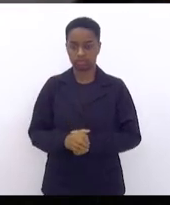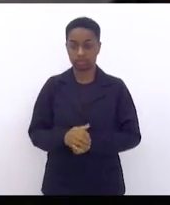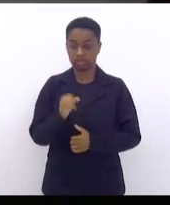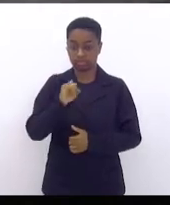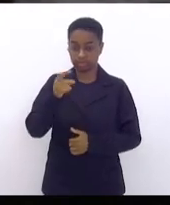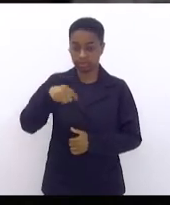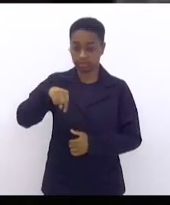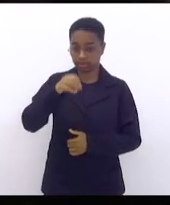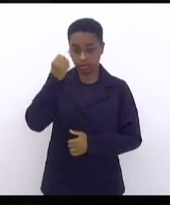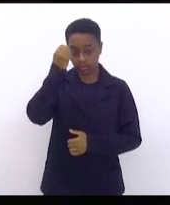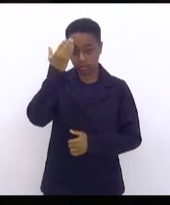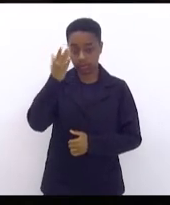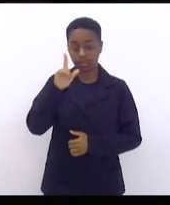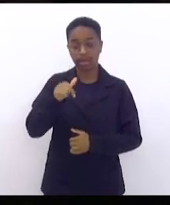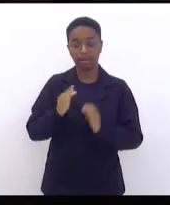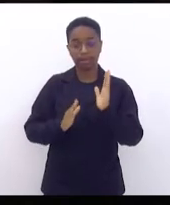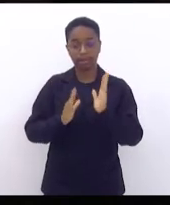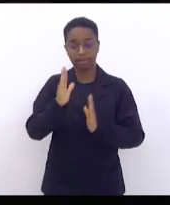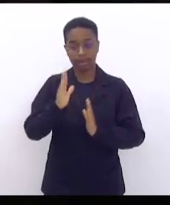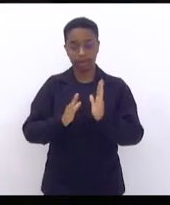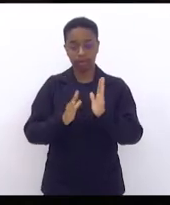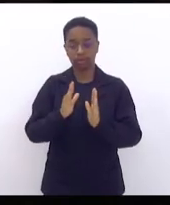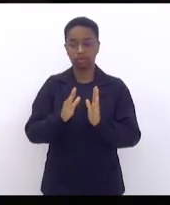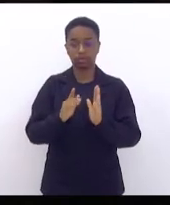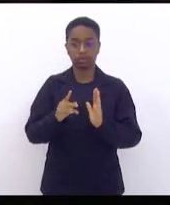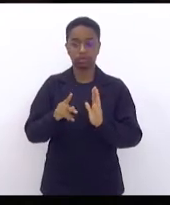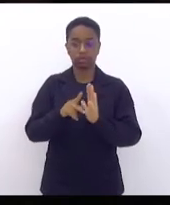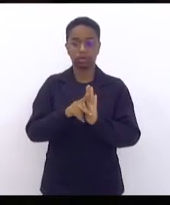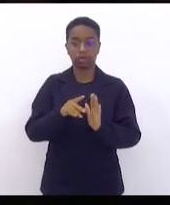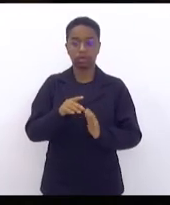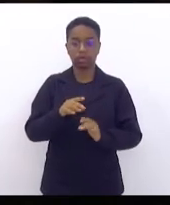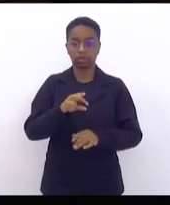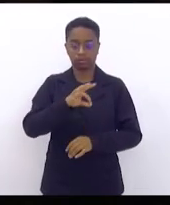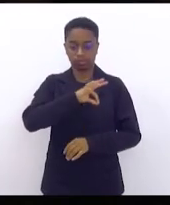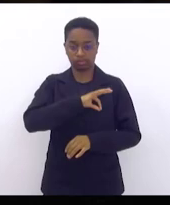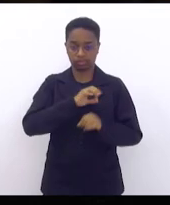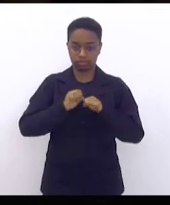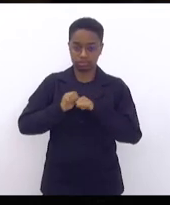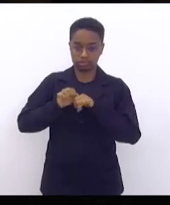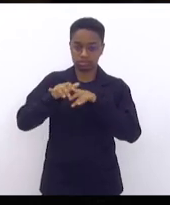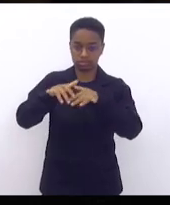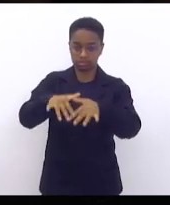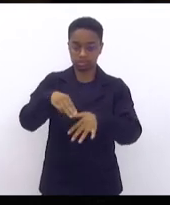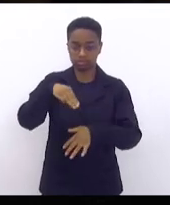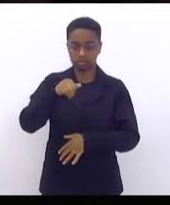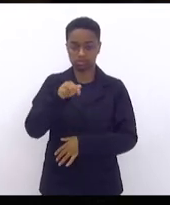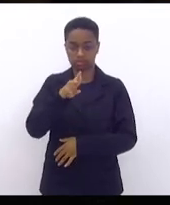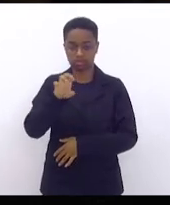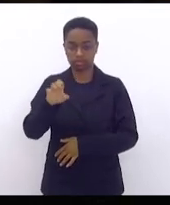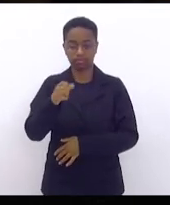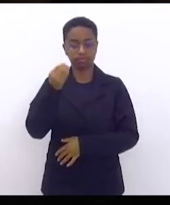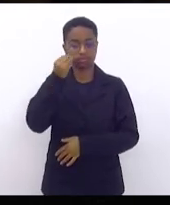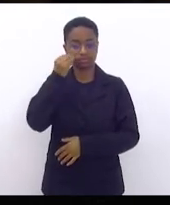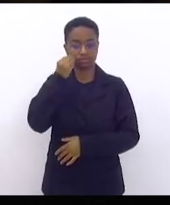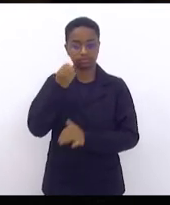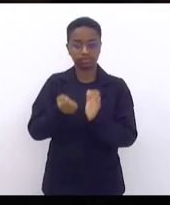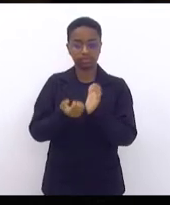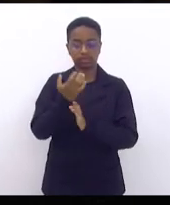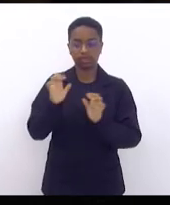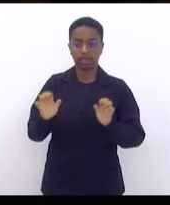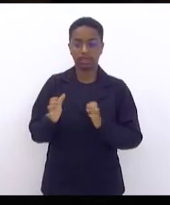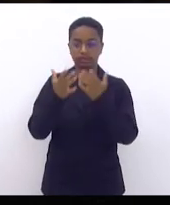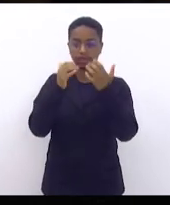lembra, era a época em que a Força Nacional ocupou toda a Maré para a realização dos jogos, dos